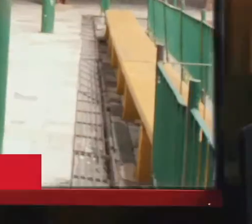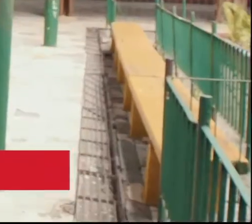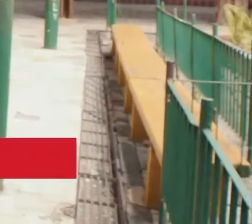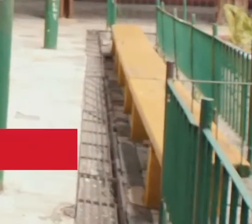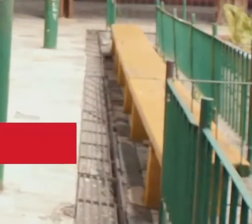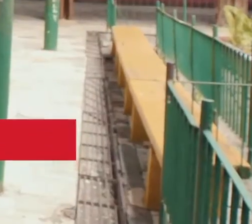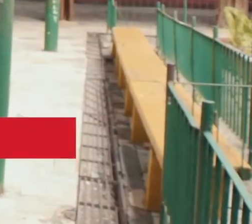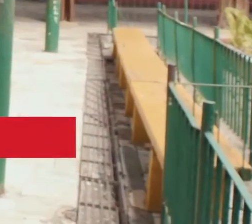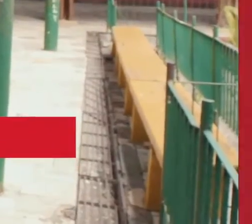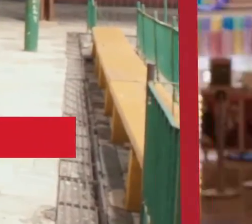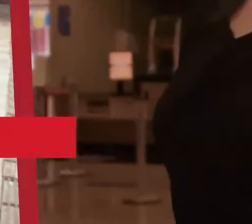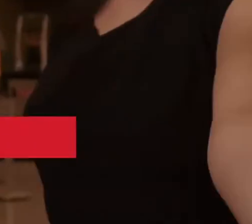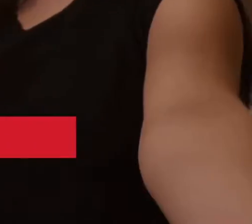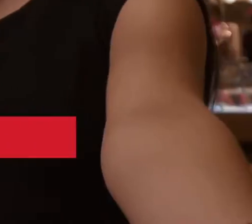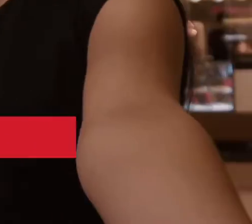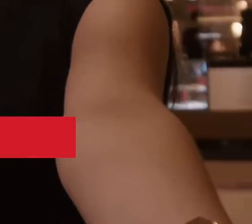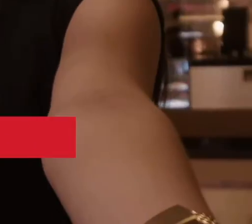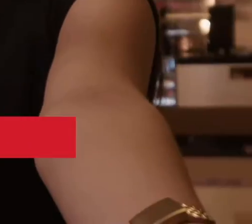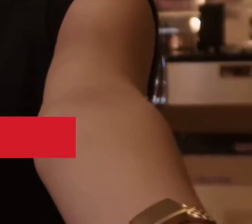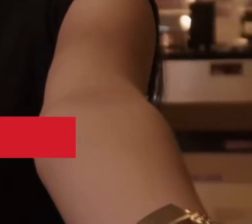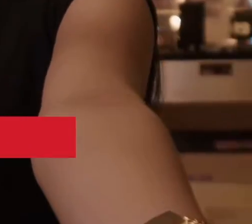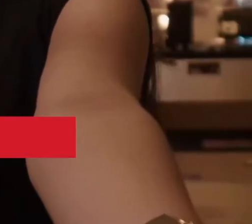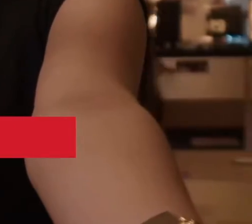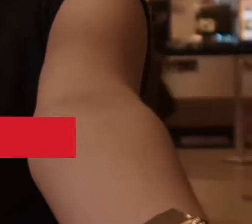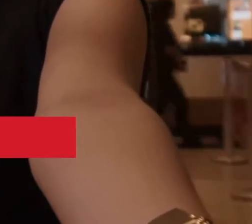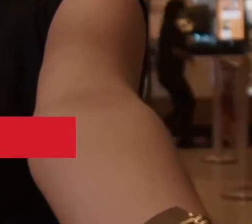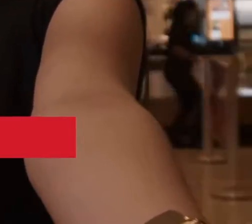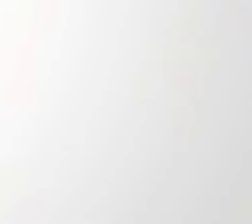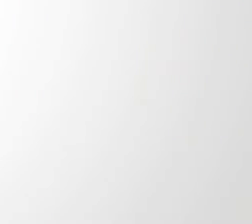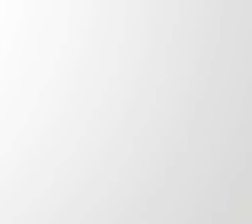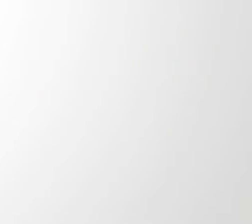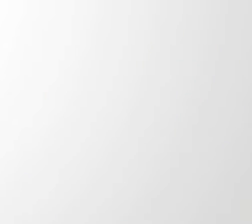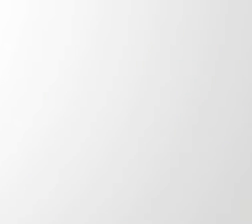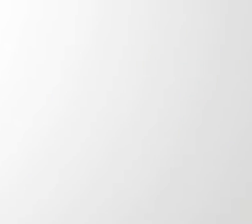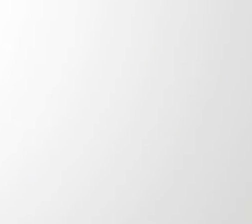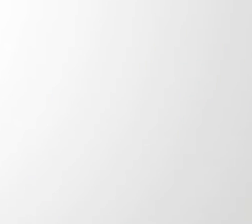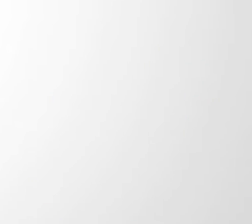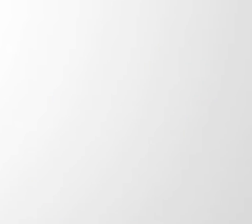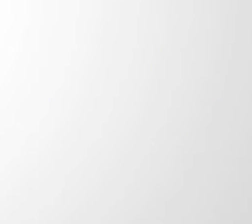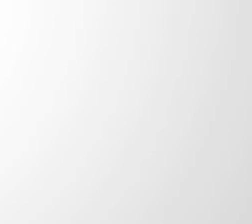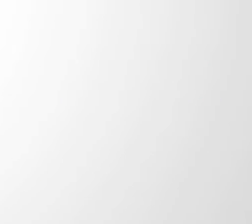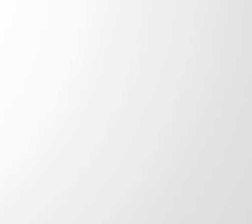mais. Plataforma Gonçalves Dias. Aprenda onde estiver.